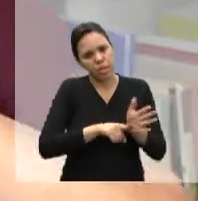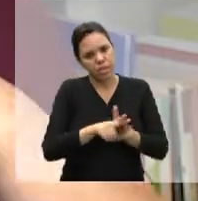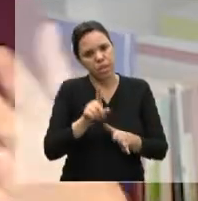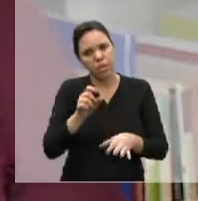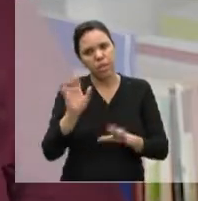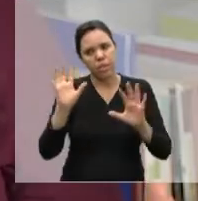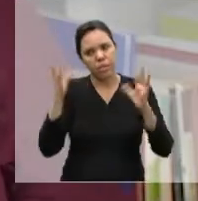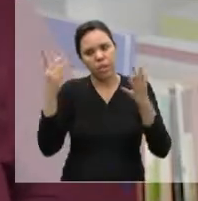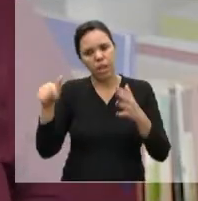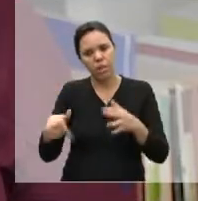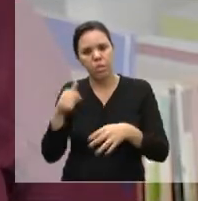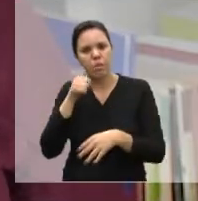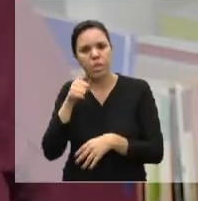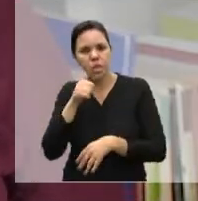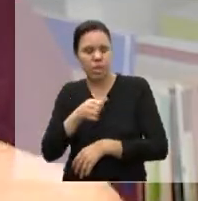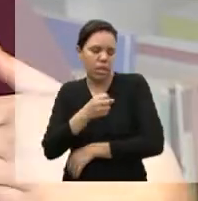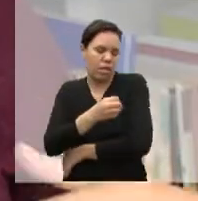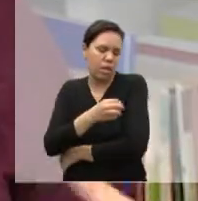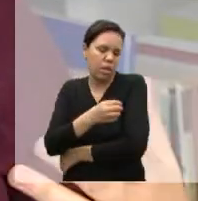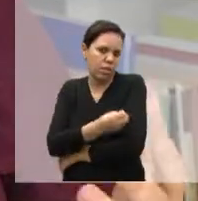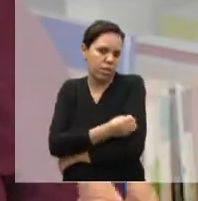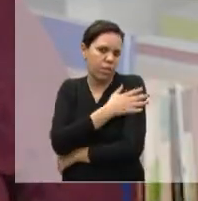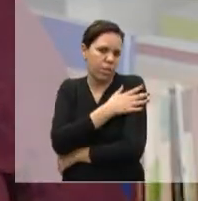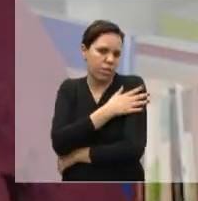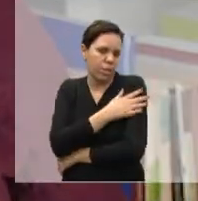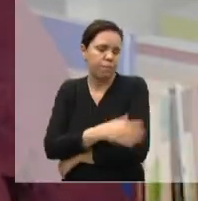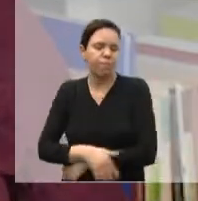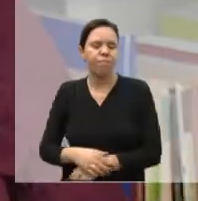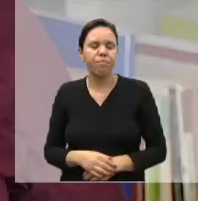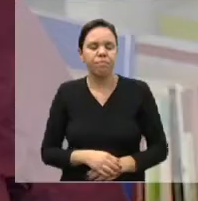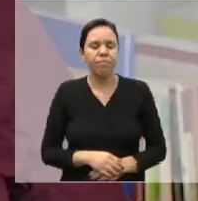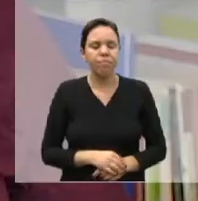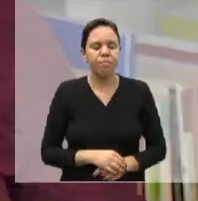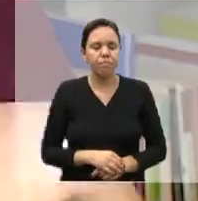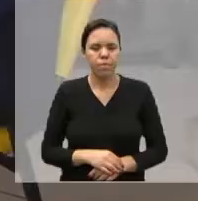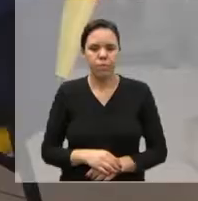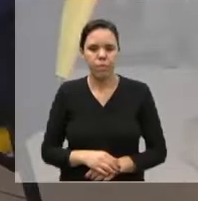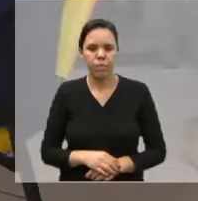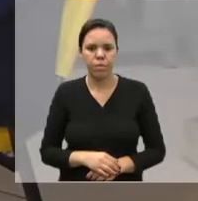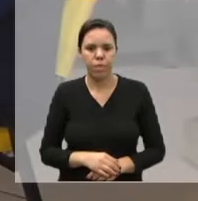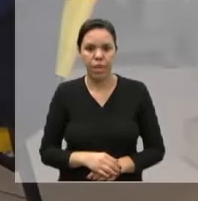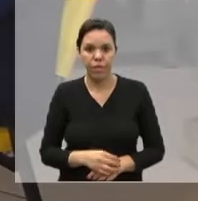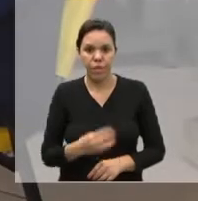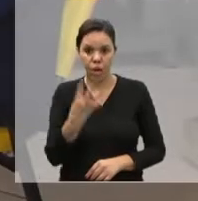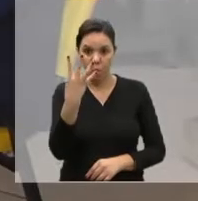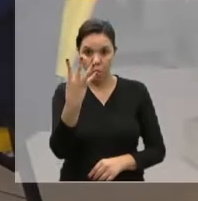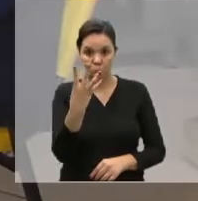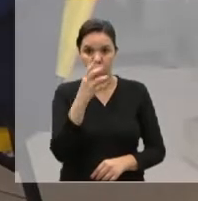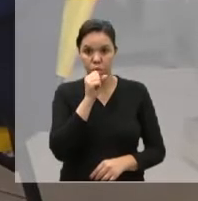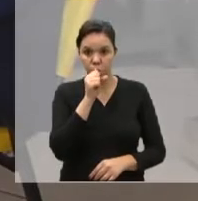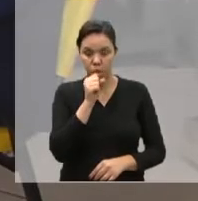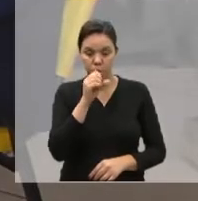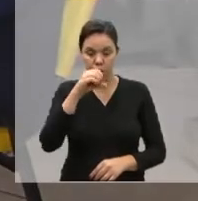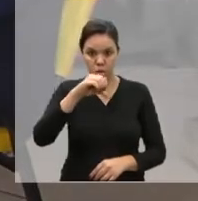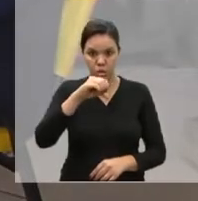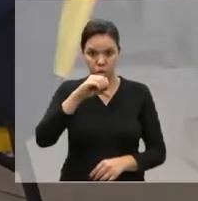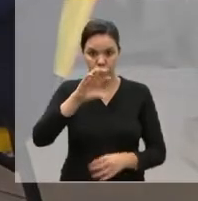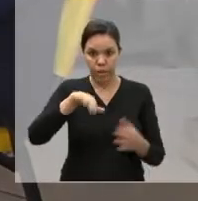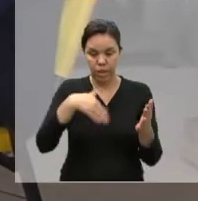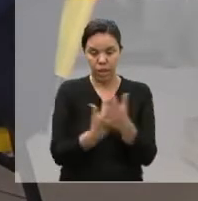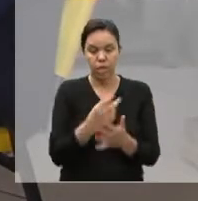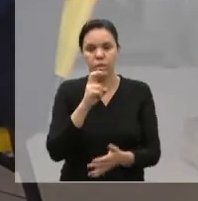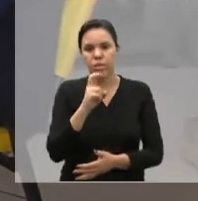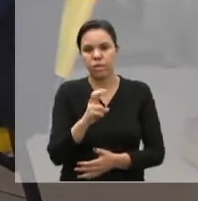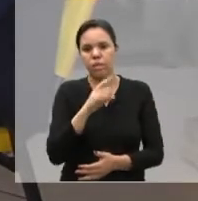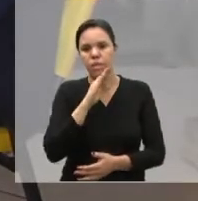E aí elas ficaram 4 sábados, das 9 às 5 da tarde, fazendo ciência. E houve um interesse, uma procura? Porque